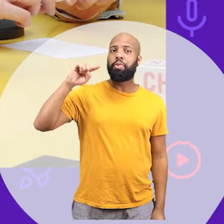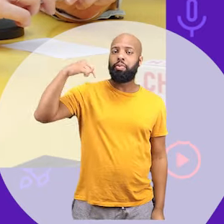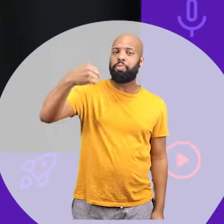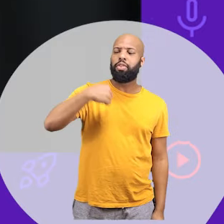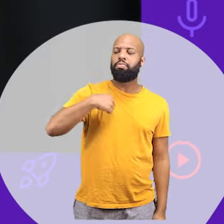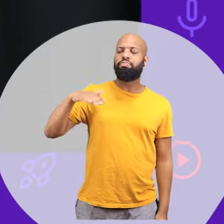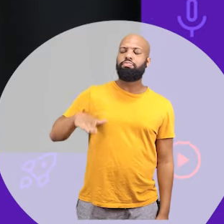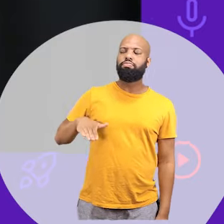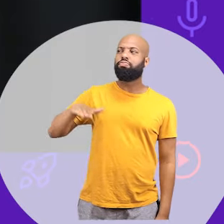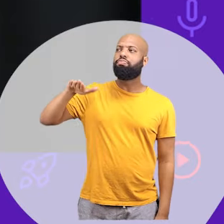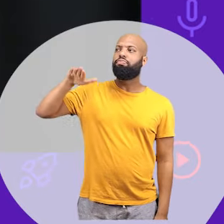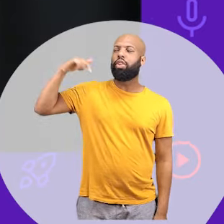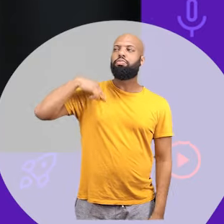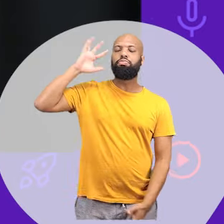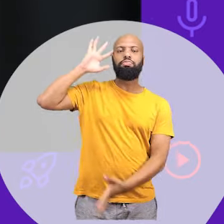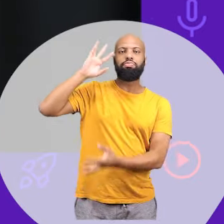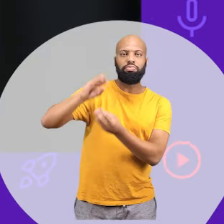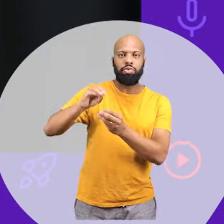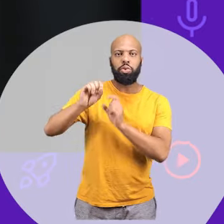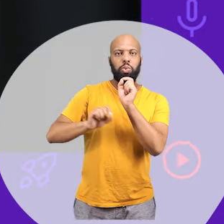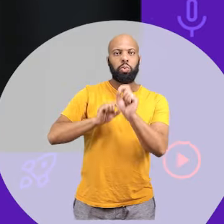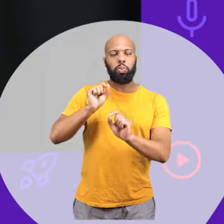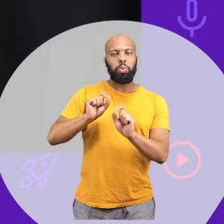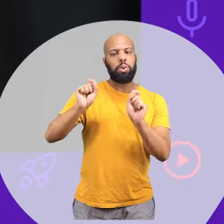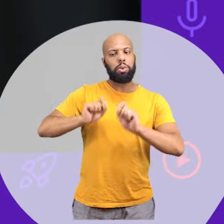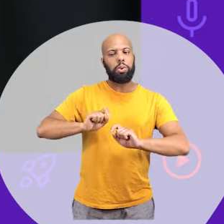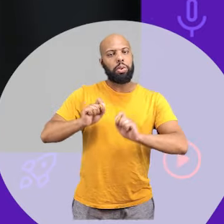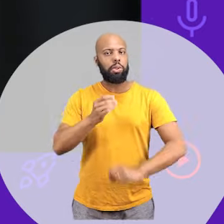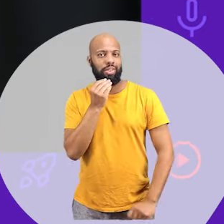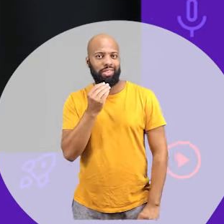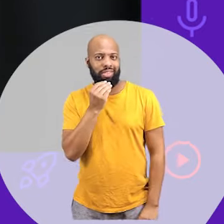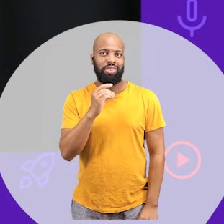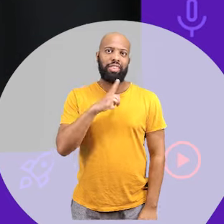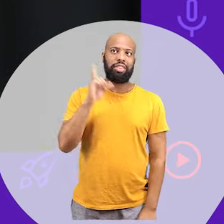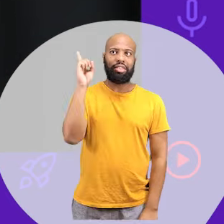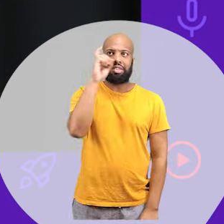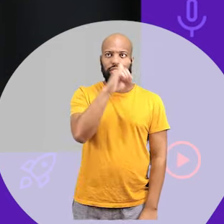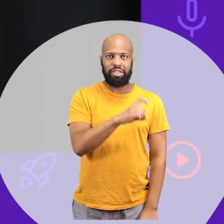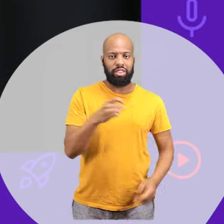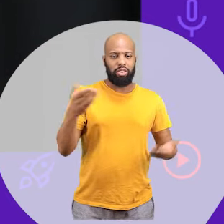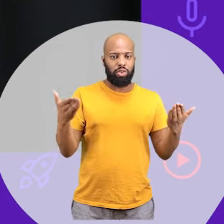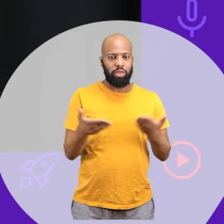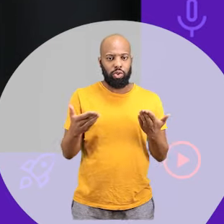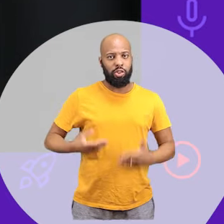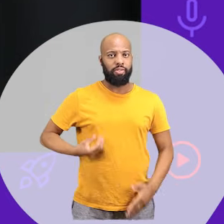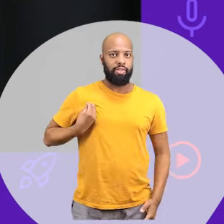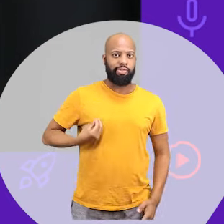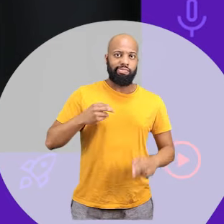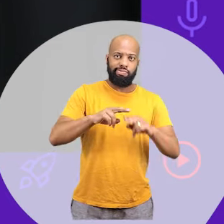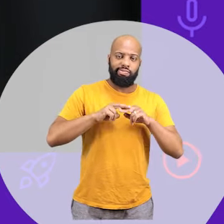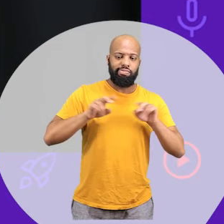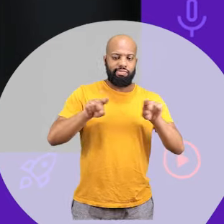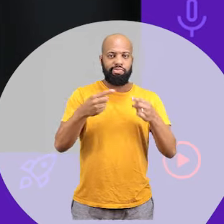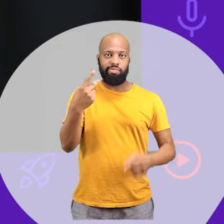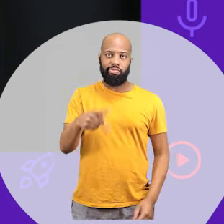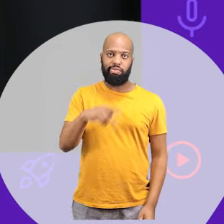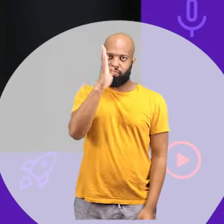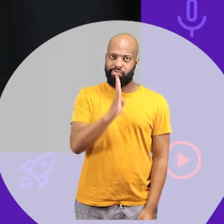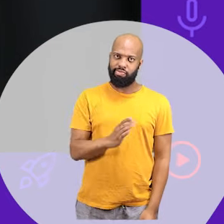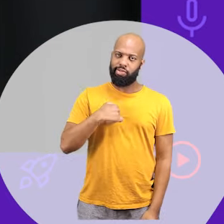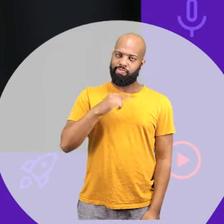só que daí depois eu fui crescendo assim e tal e eu fui entendendo quaisquer eram as possibilidades a gente pode dificuldade de ser músico no Brasil hoje